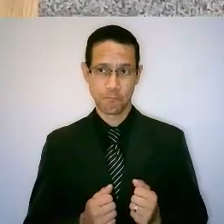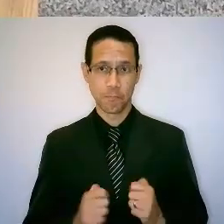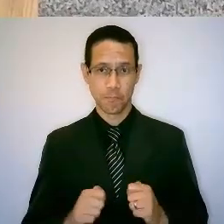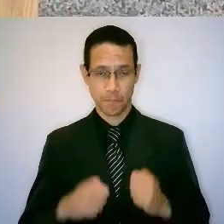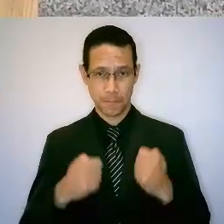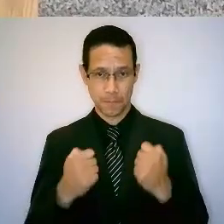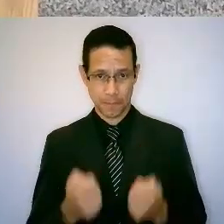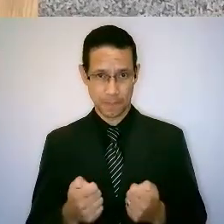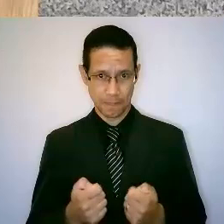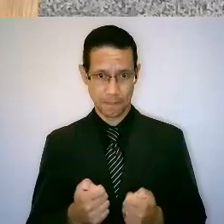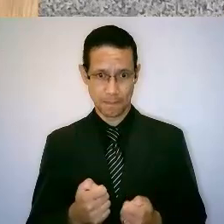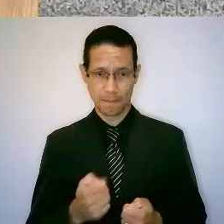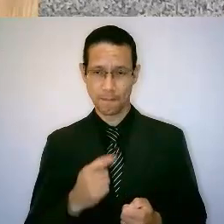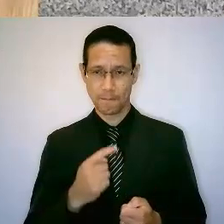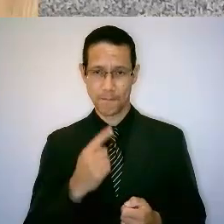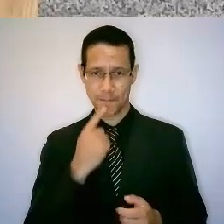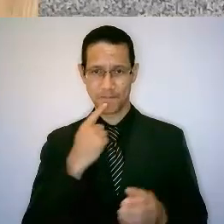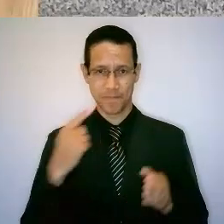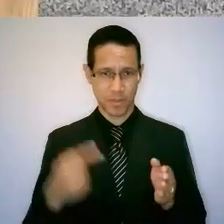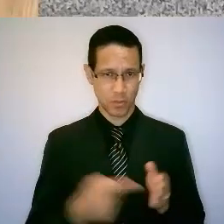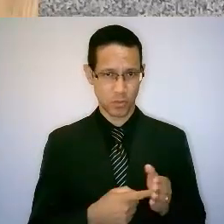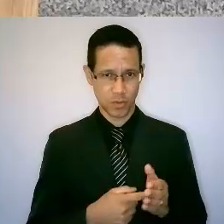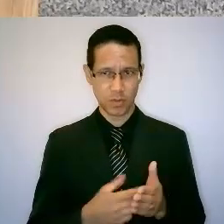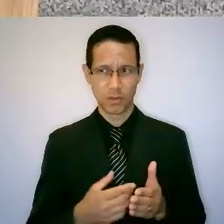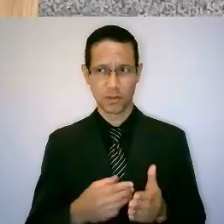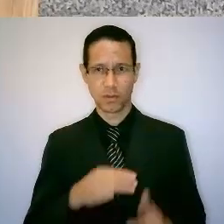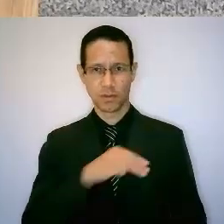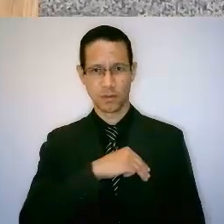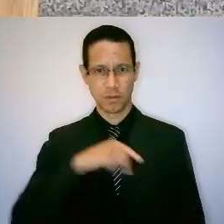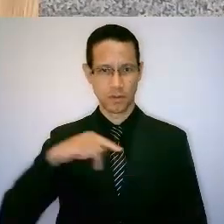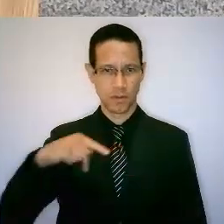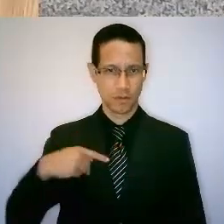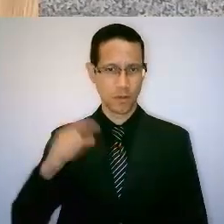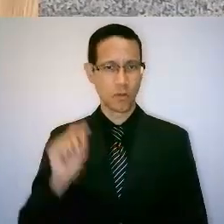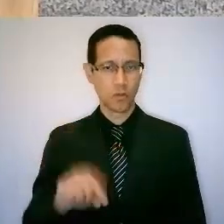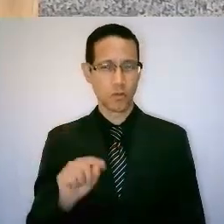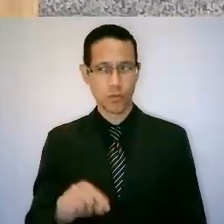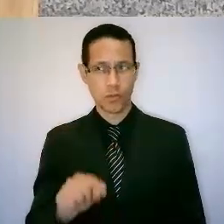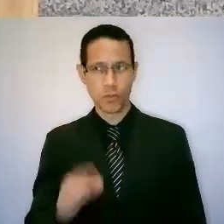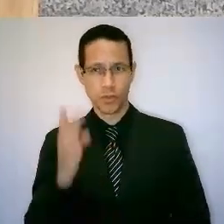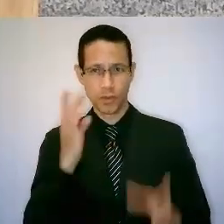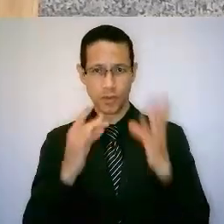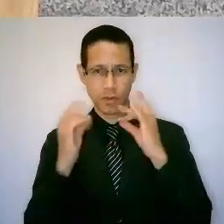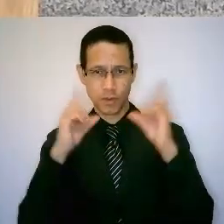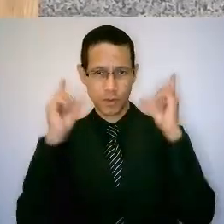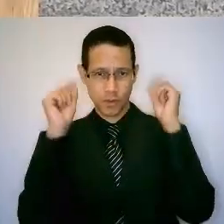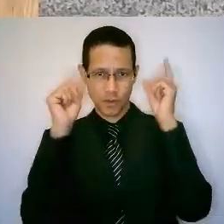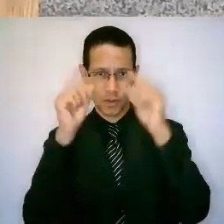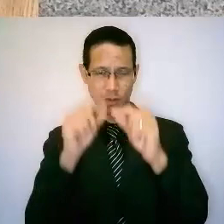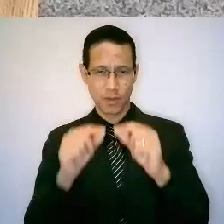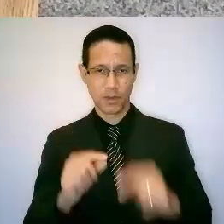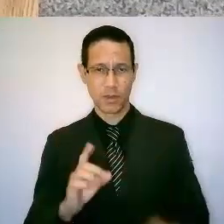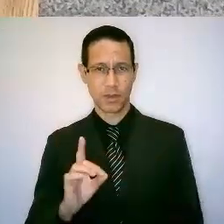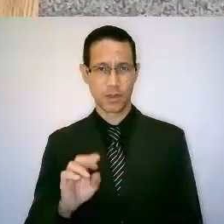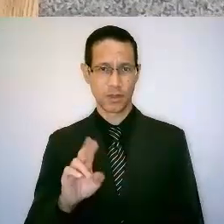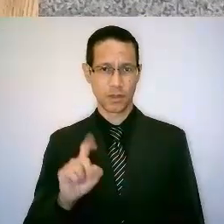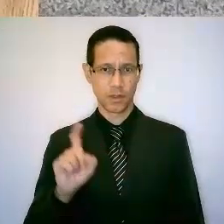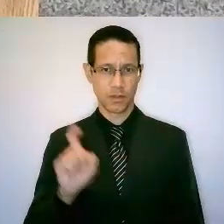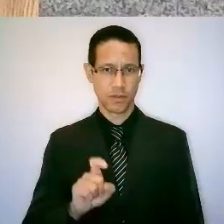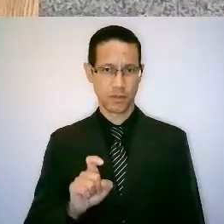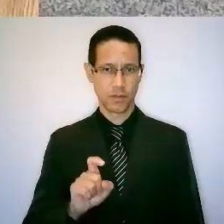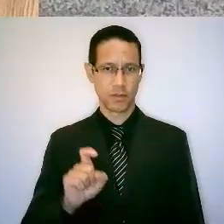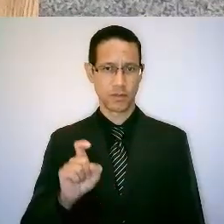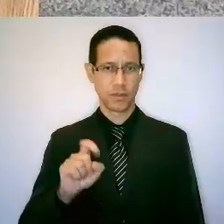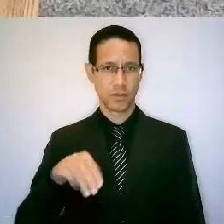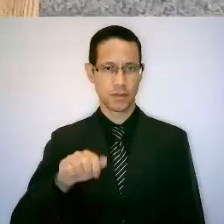com todo respeito ao indústria representante do Ministério Público foi aquela figura do teatro grego Deus exmaquina é a figura que surge